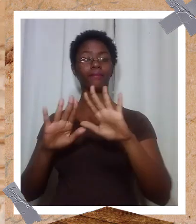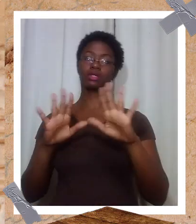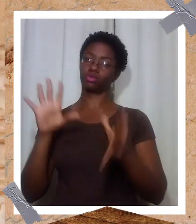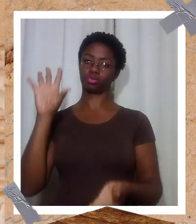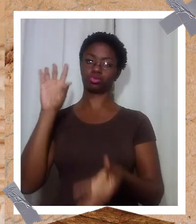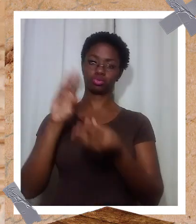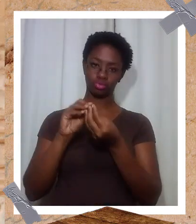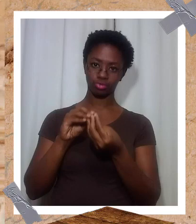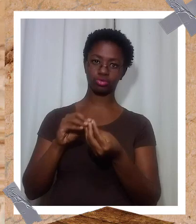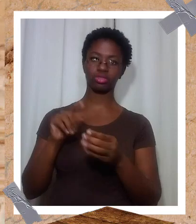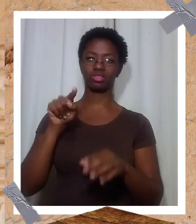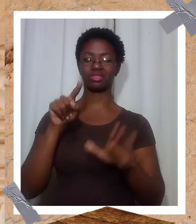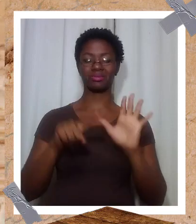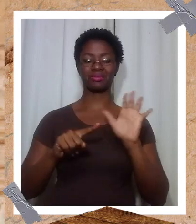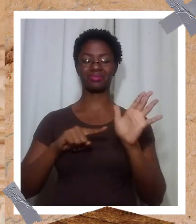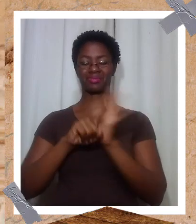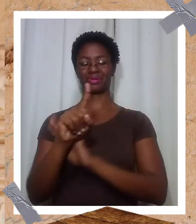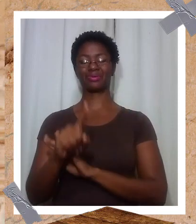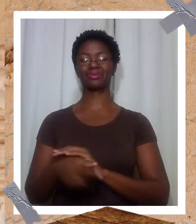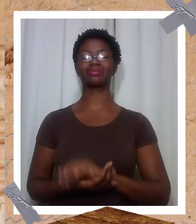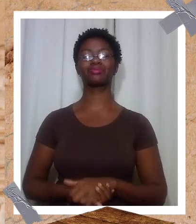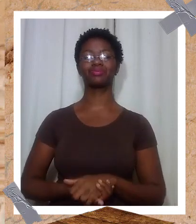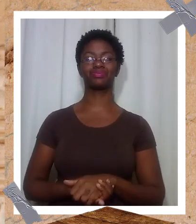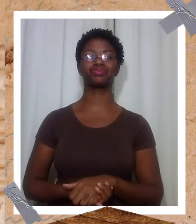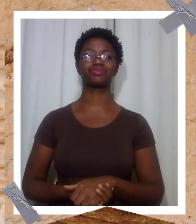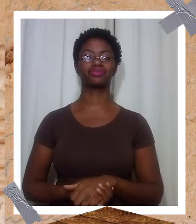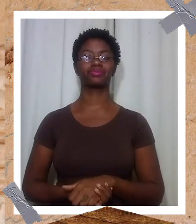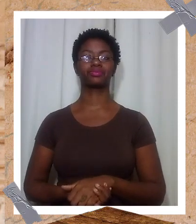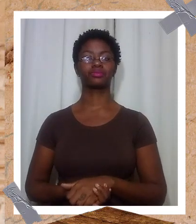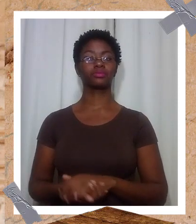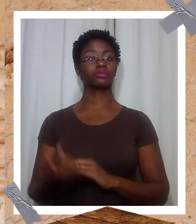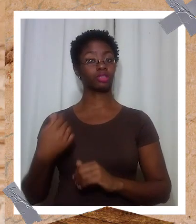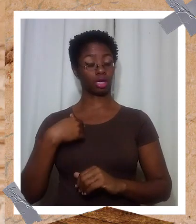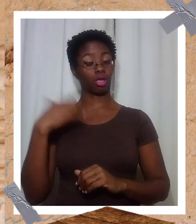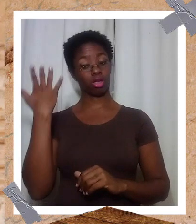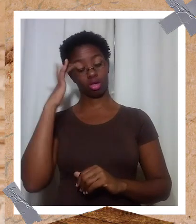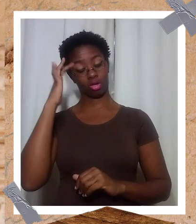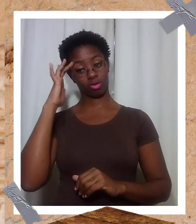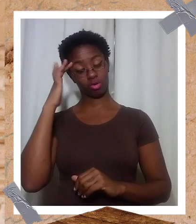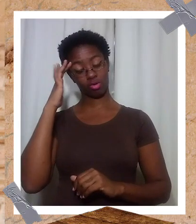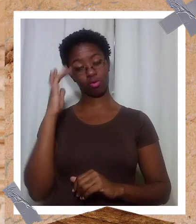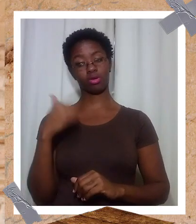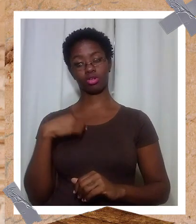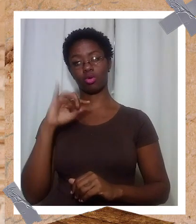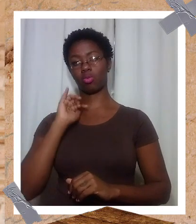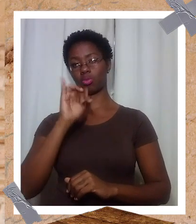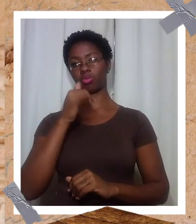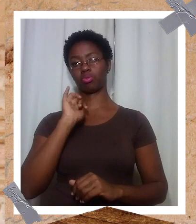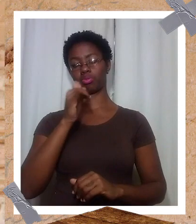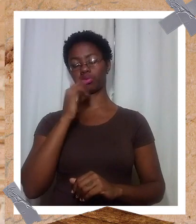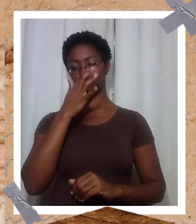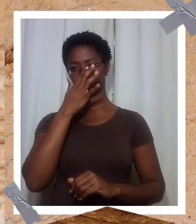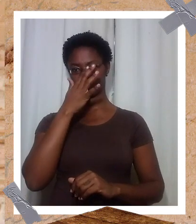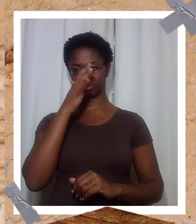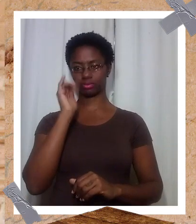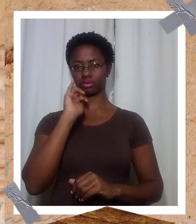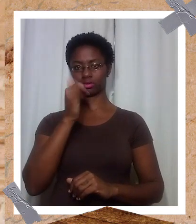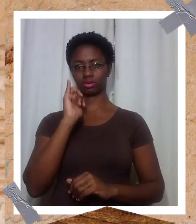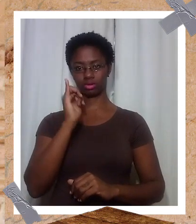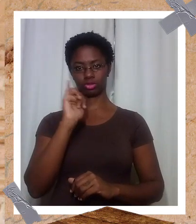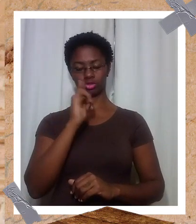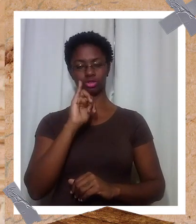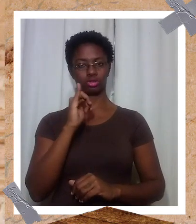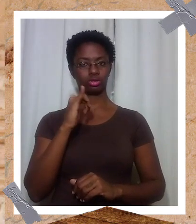em relação a essa pergunta, né? Sim, eu acho que da forma que eu narro, assim, os meus,